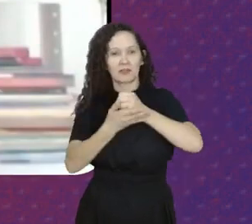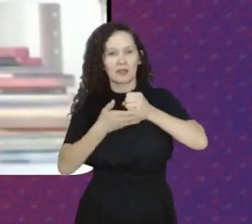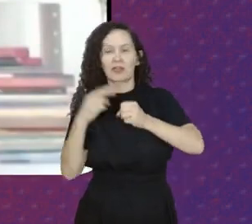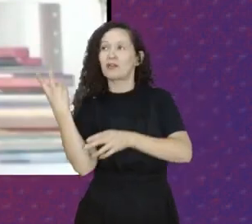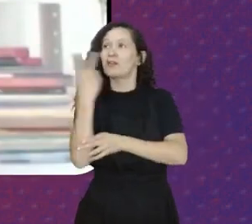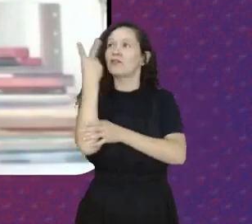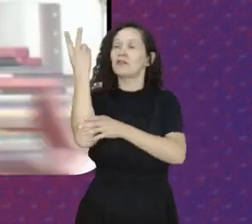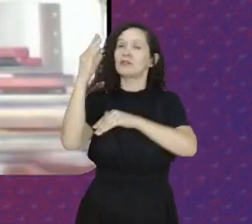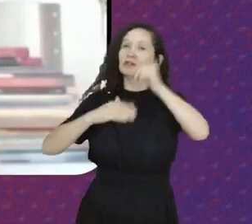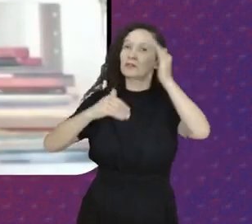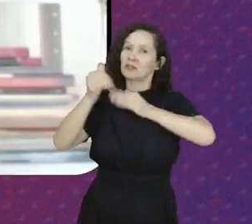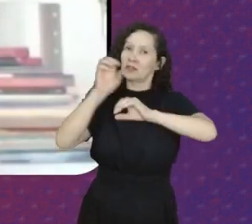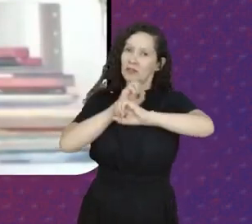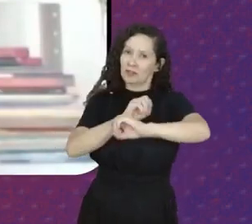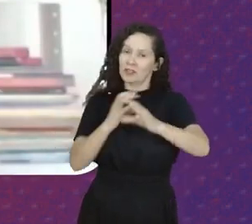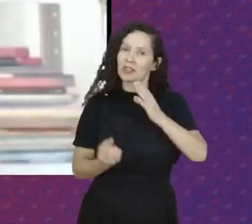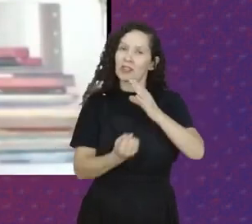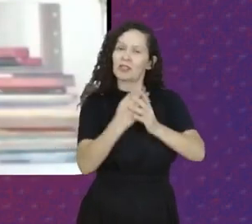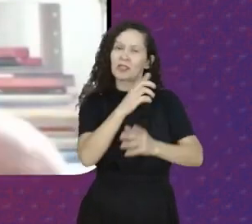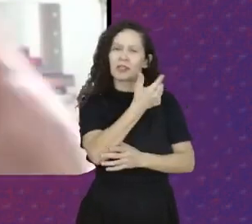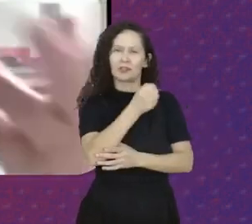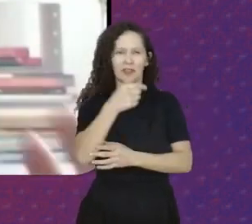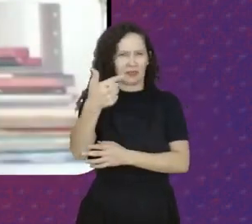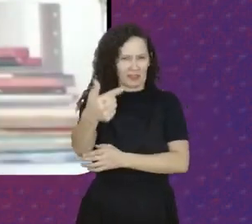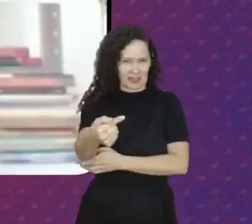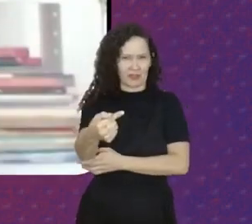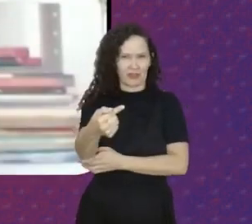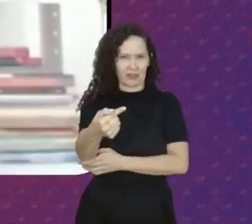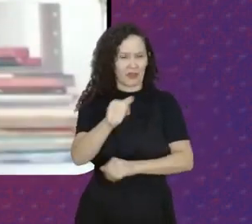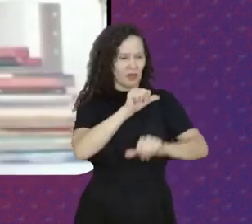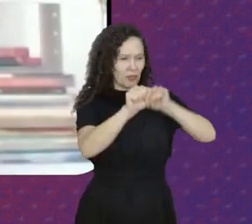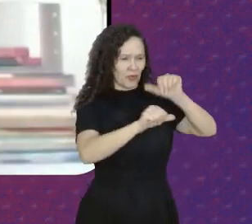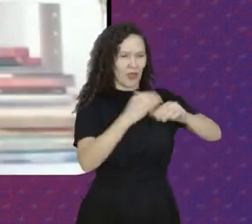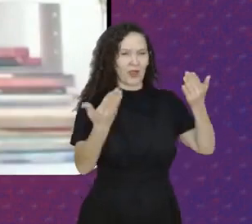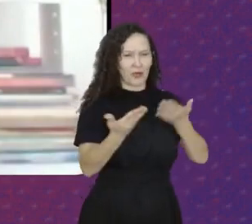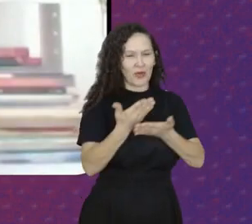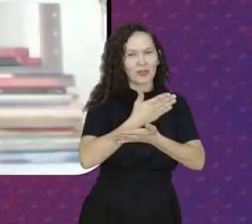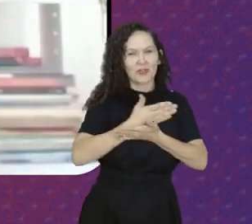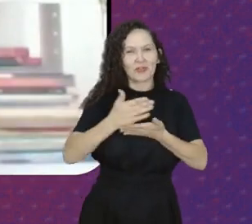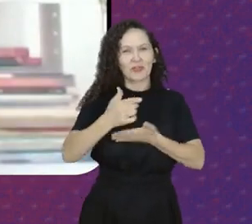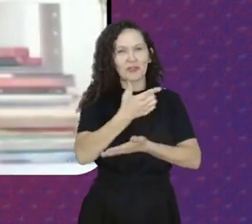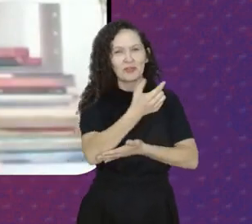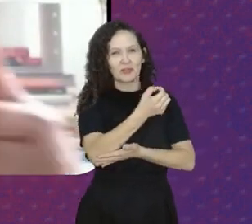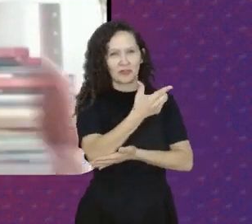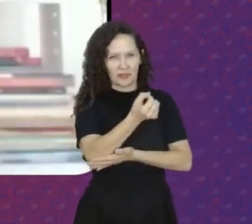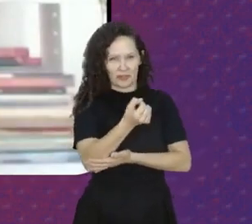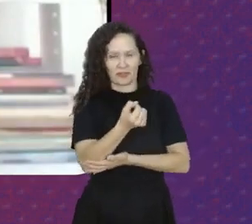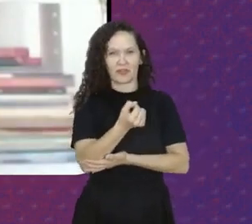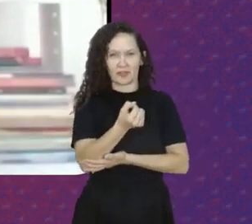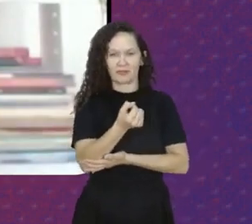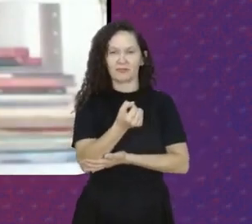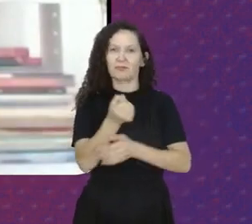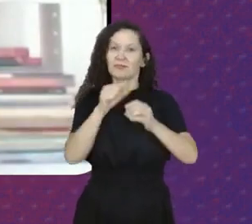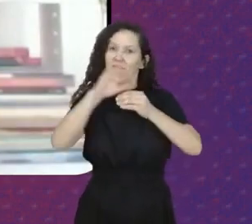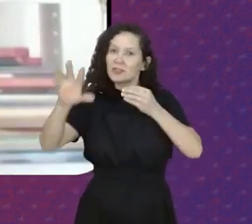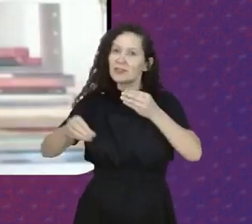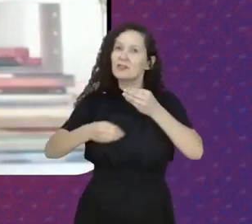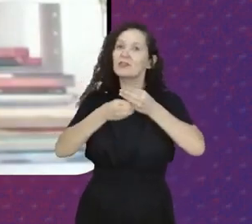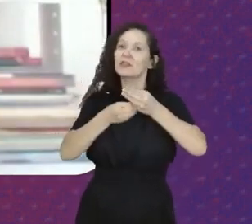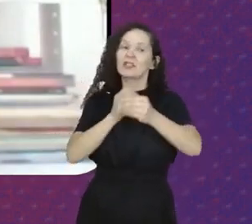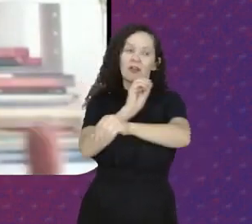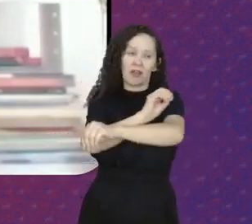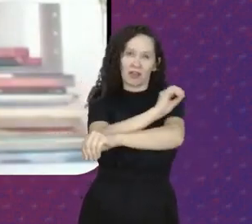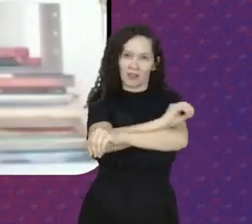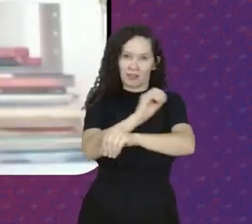da Educação, criado em 2007, renovado agora a partir de 2020, incluindo a